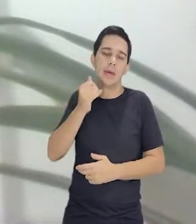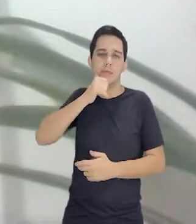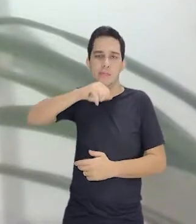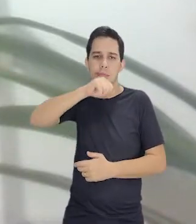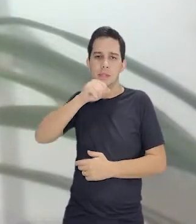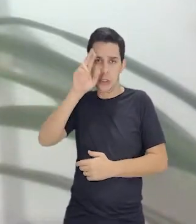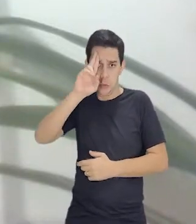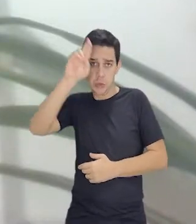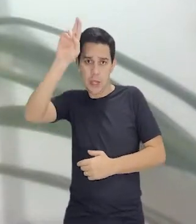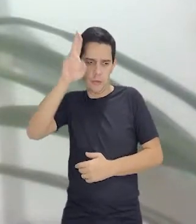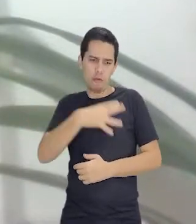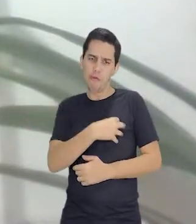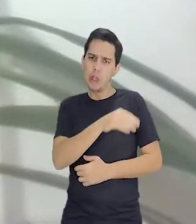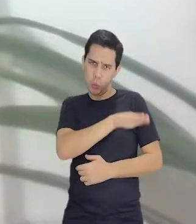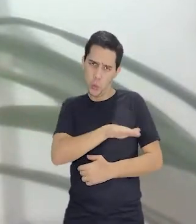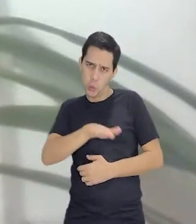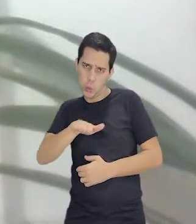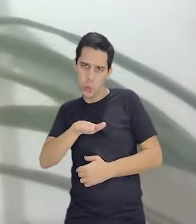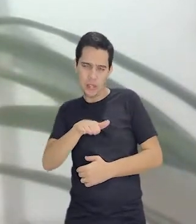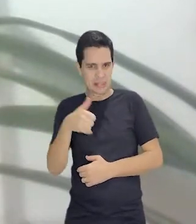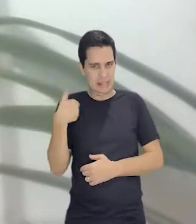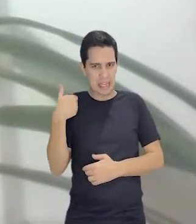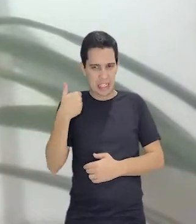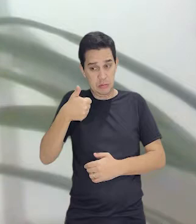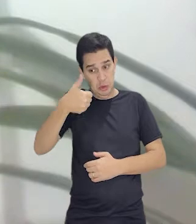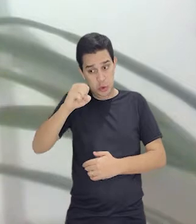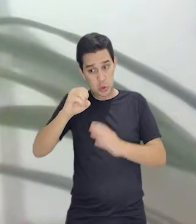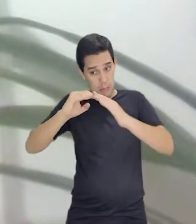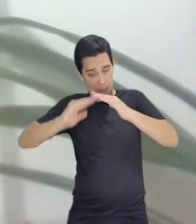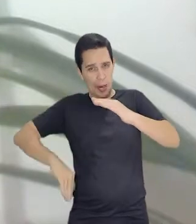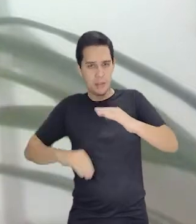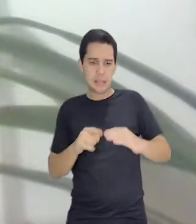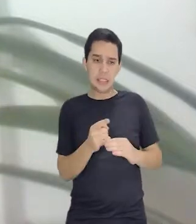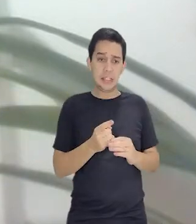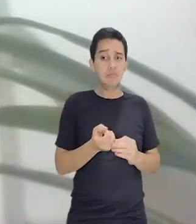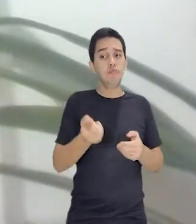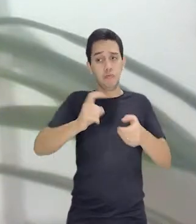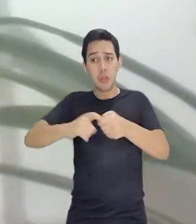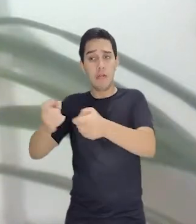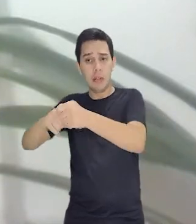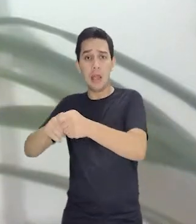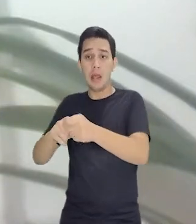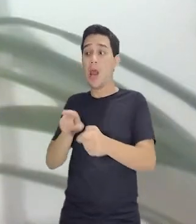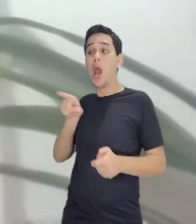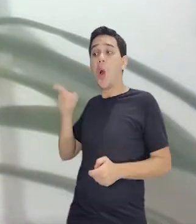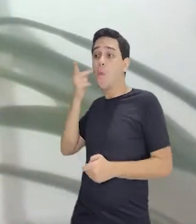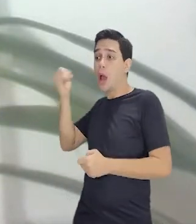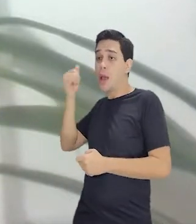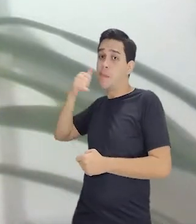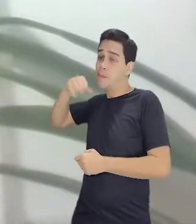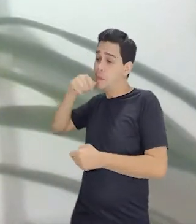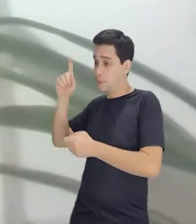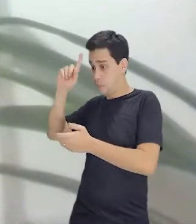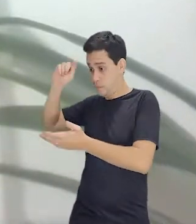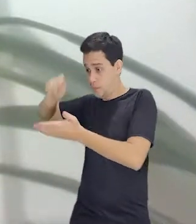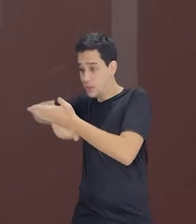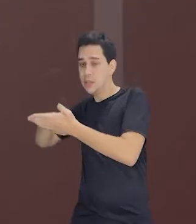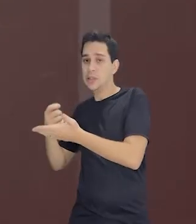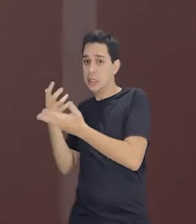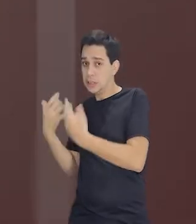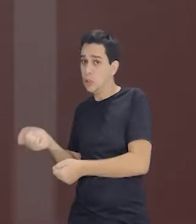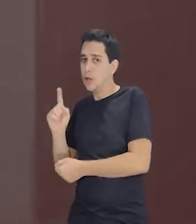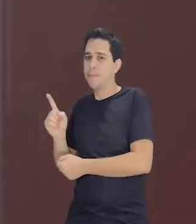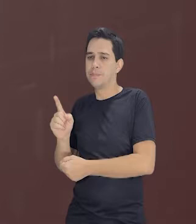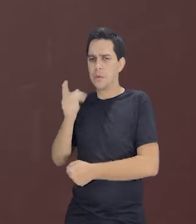de idade também fica facultado a livre escolha, e então a necessidade do fomento de uma qualidade maior do